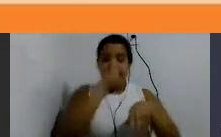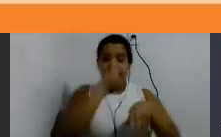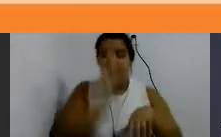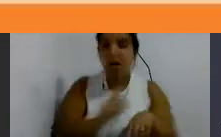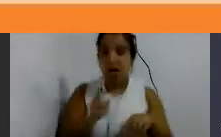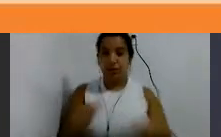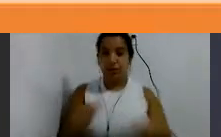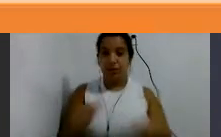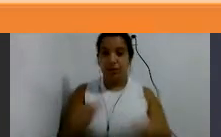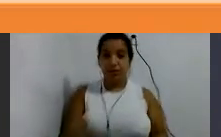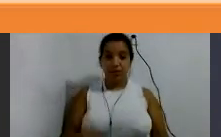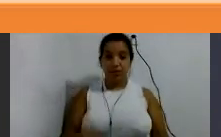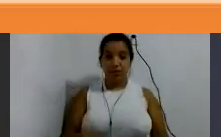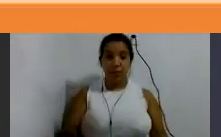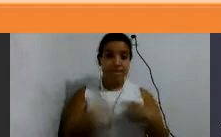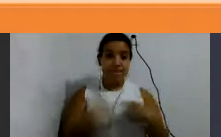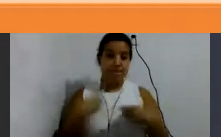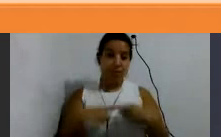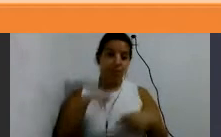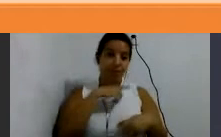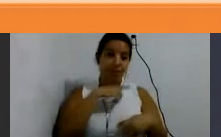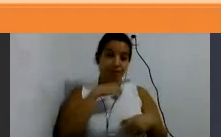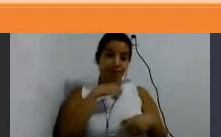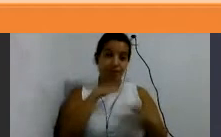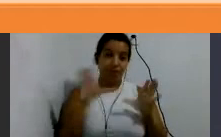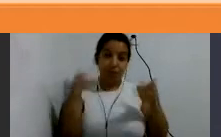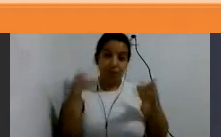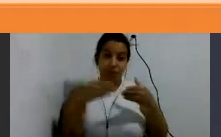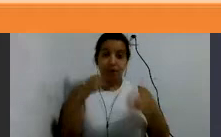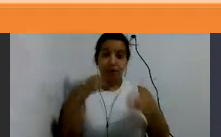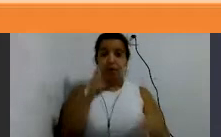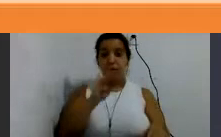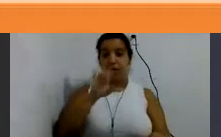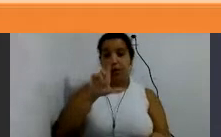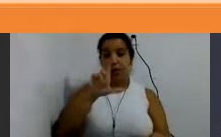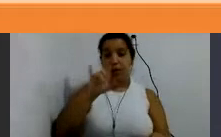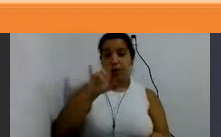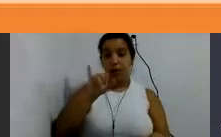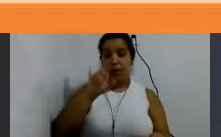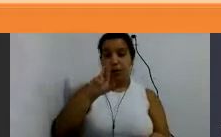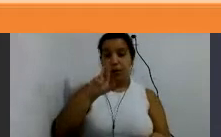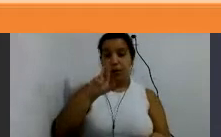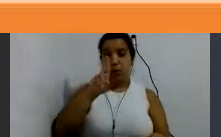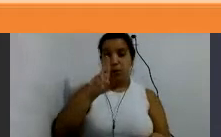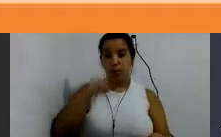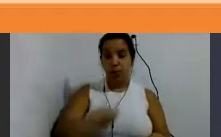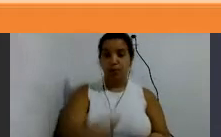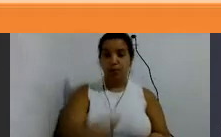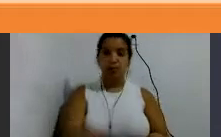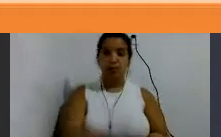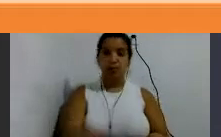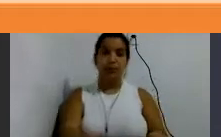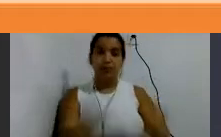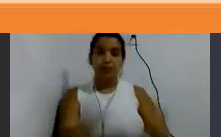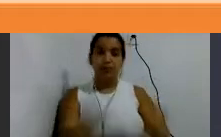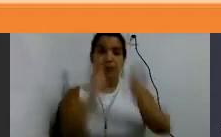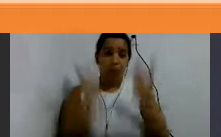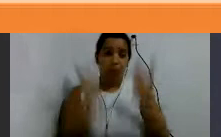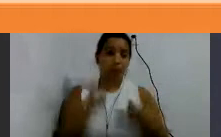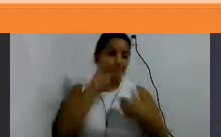amarelada. Por quê? Porque a gente tem muita concentração de bilirrubina caindo na corrente sanguínea. E o organismo ele não